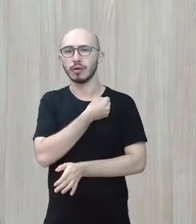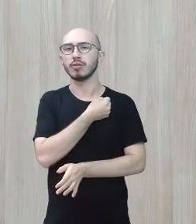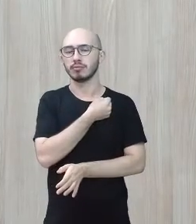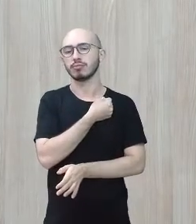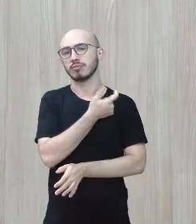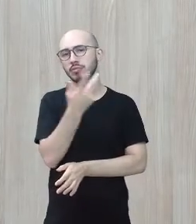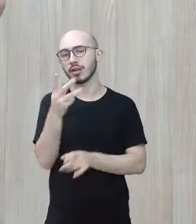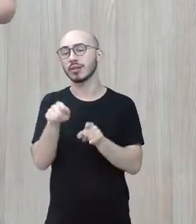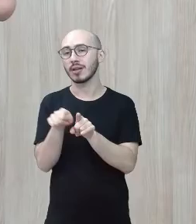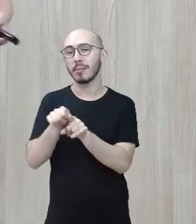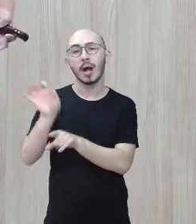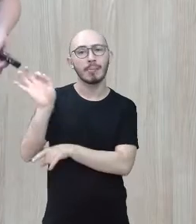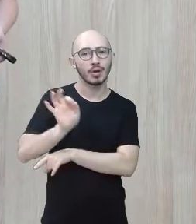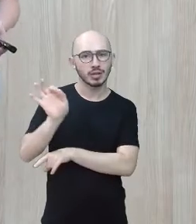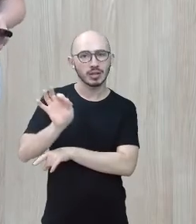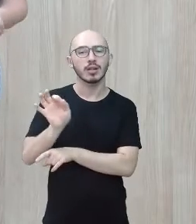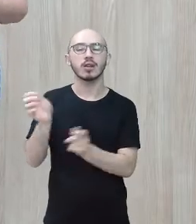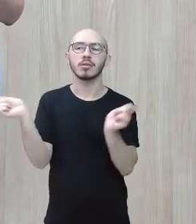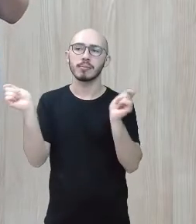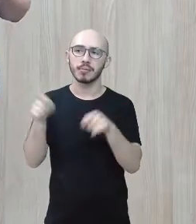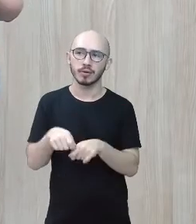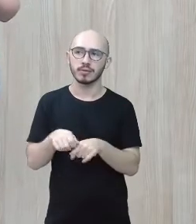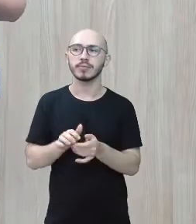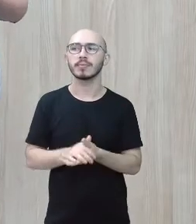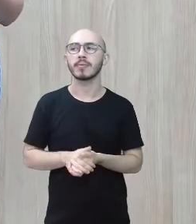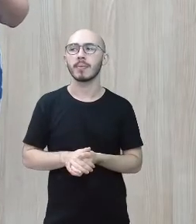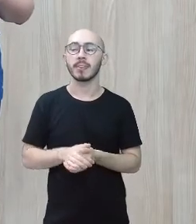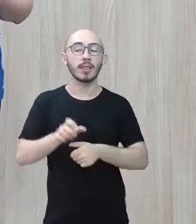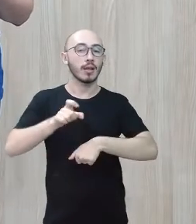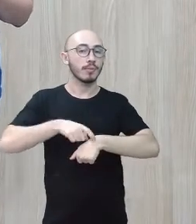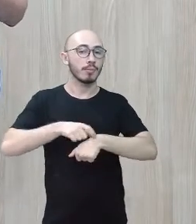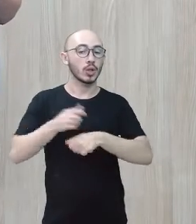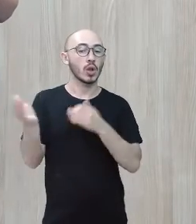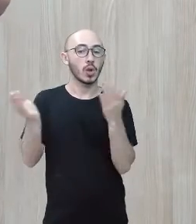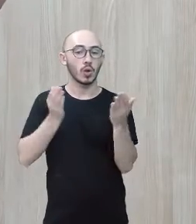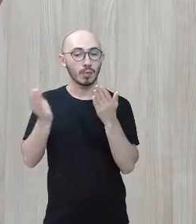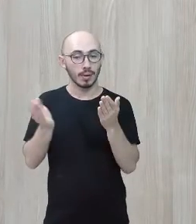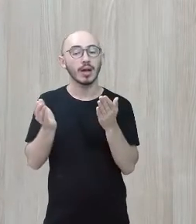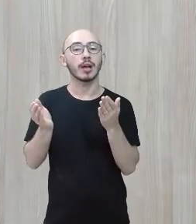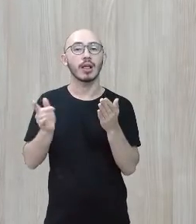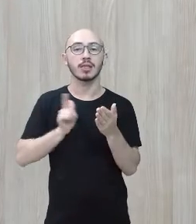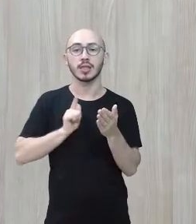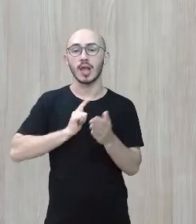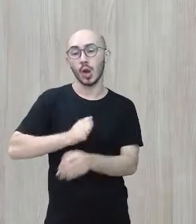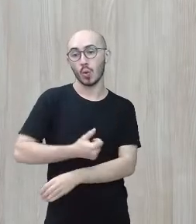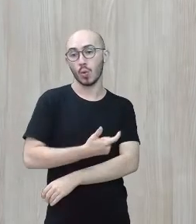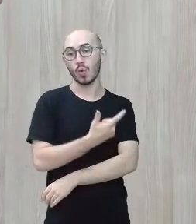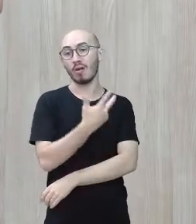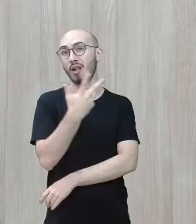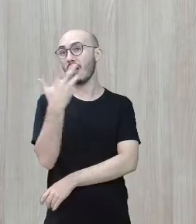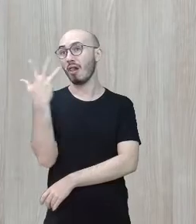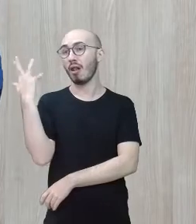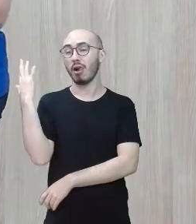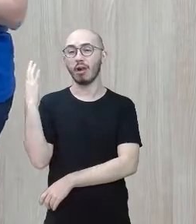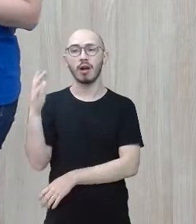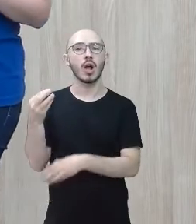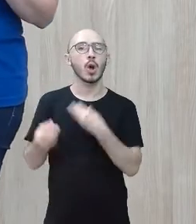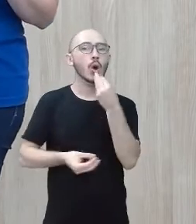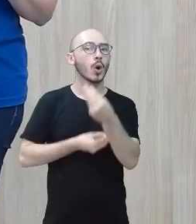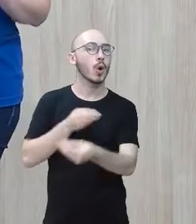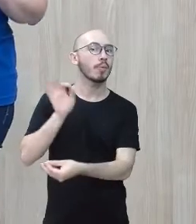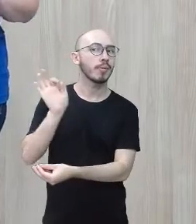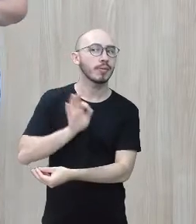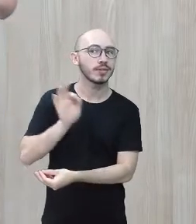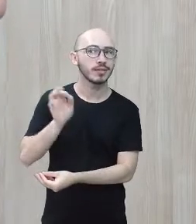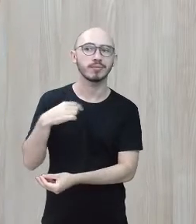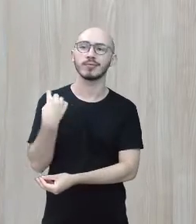que responderam ou não àquela pesquisa. Mas a partir do momento que essa comparação ela vai ficando com um valor muito grande, como o nosso percentual, e a